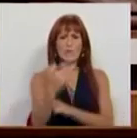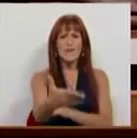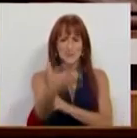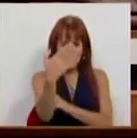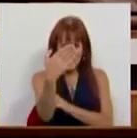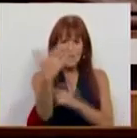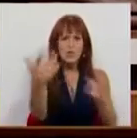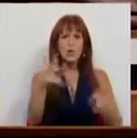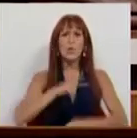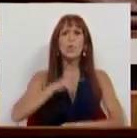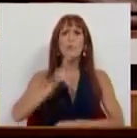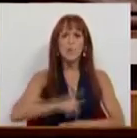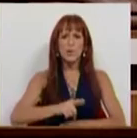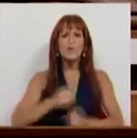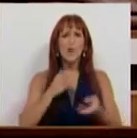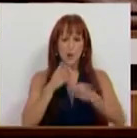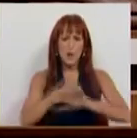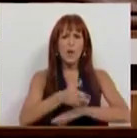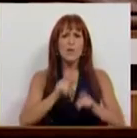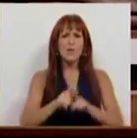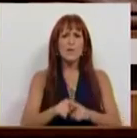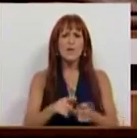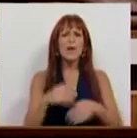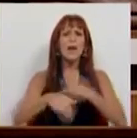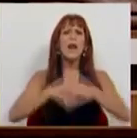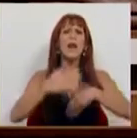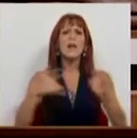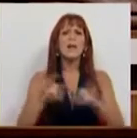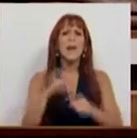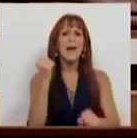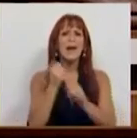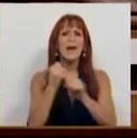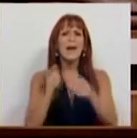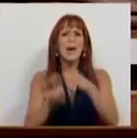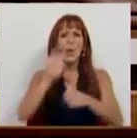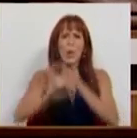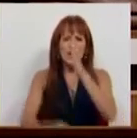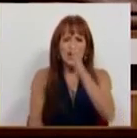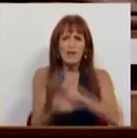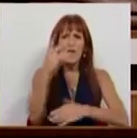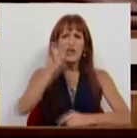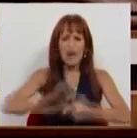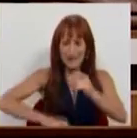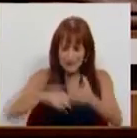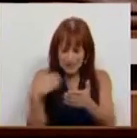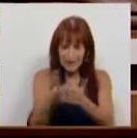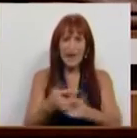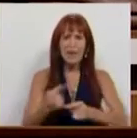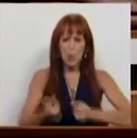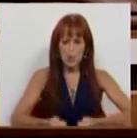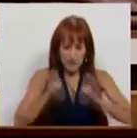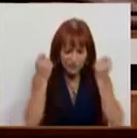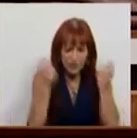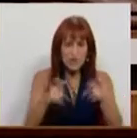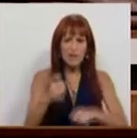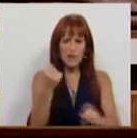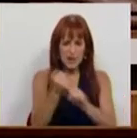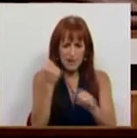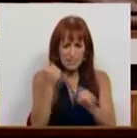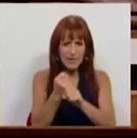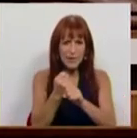2017. Portugal continuará na senda de criar condições para criar riqueza, investimento e